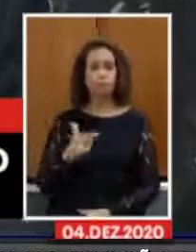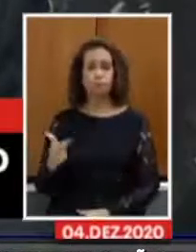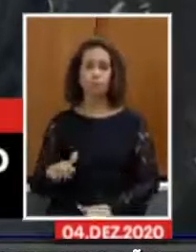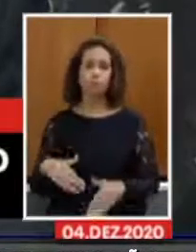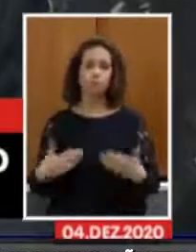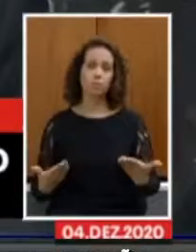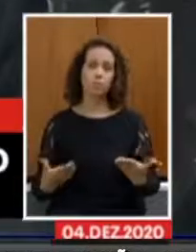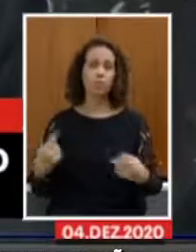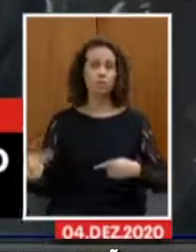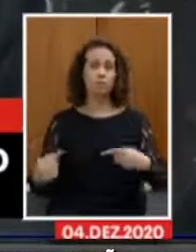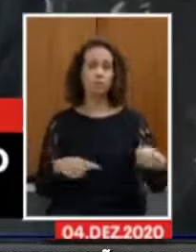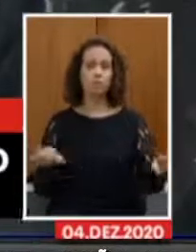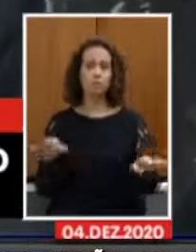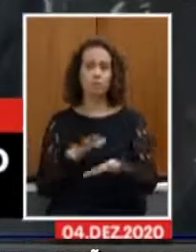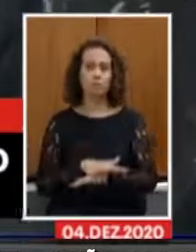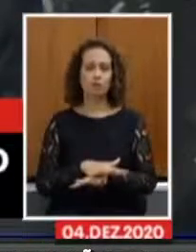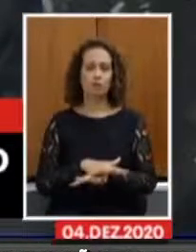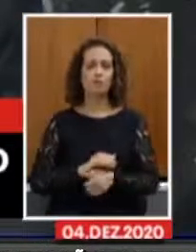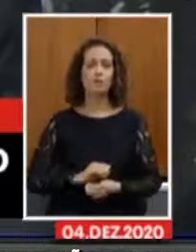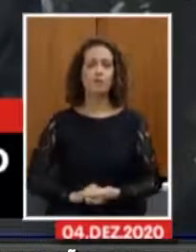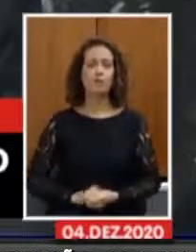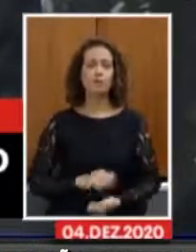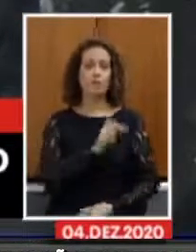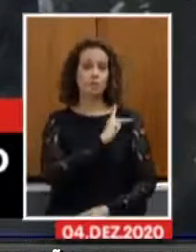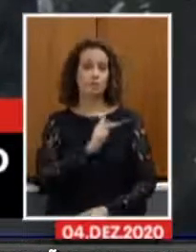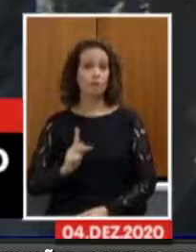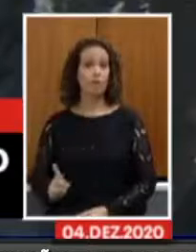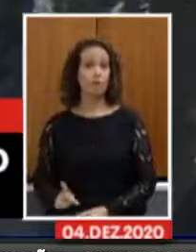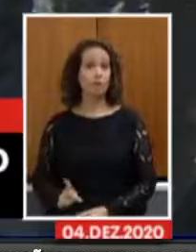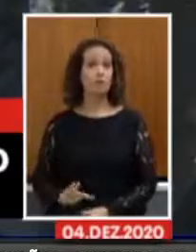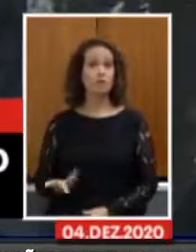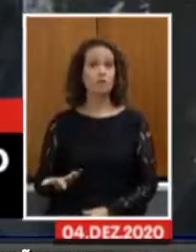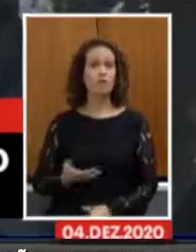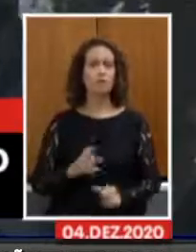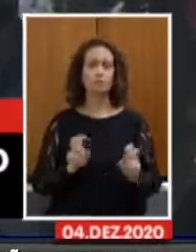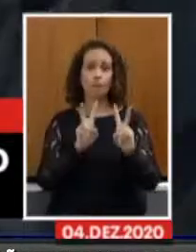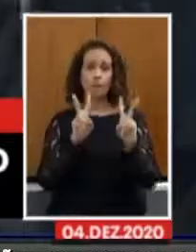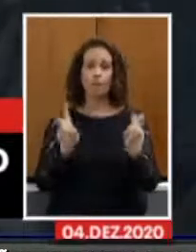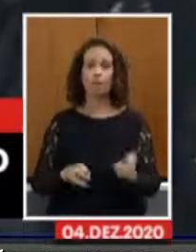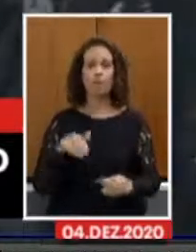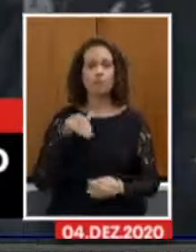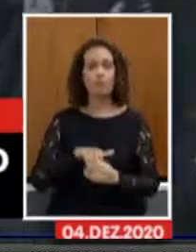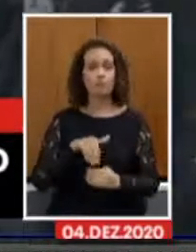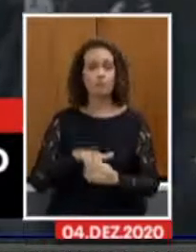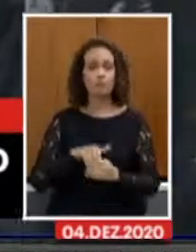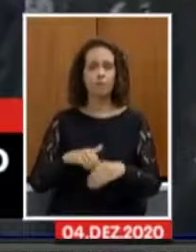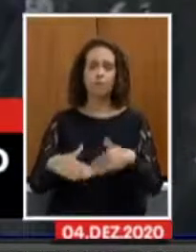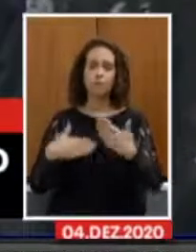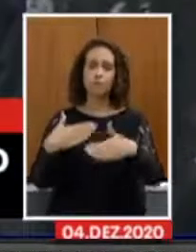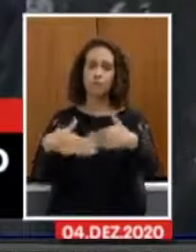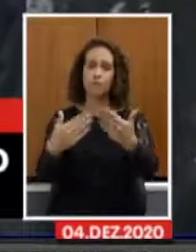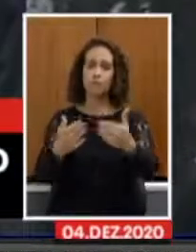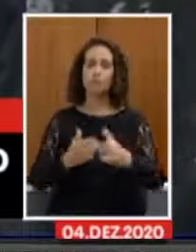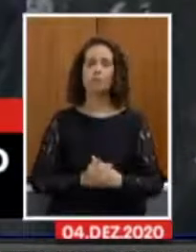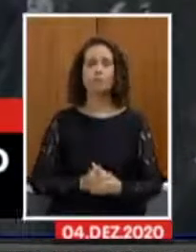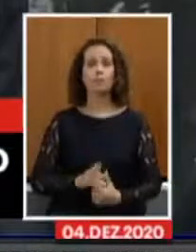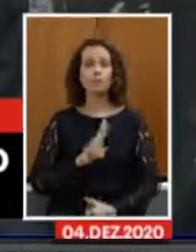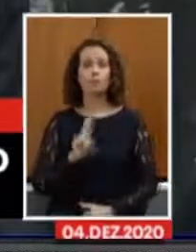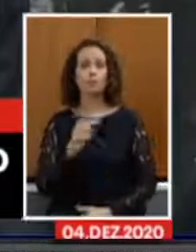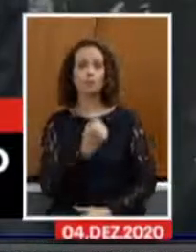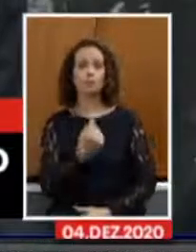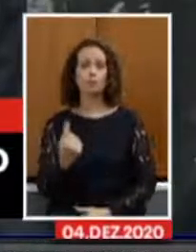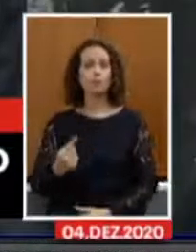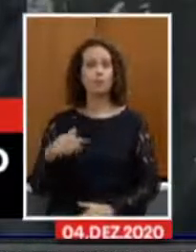a discussão. A presidência vai submeter a matéria à votação pelo processo nominal.